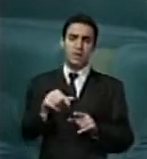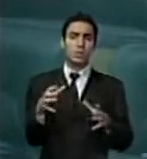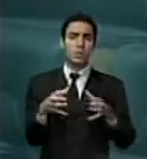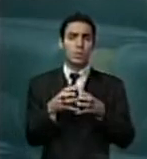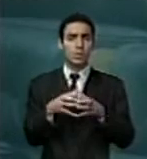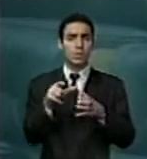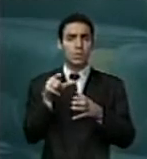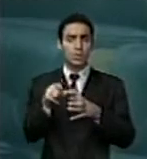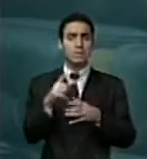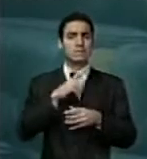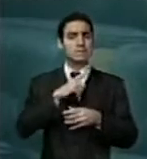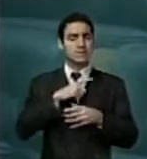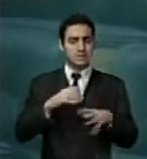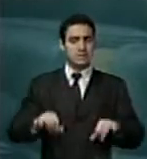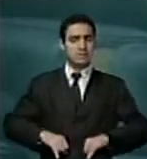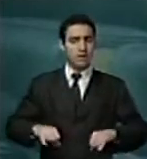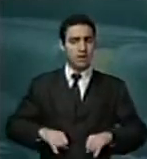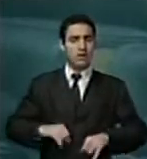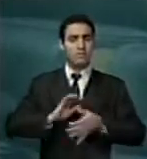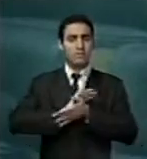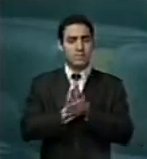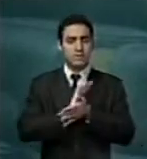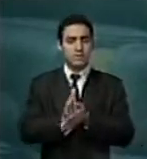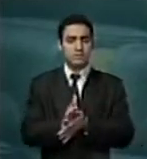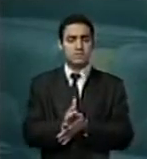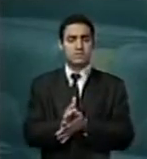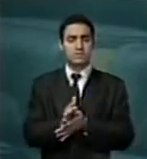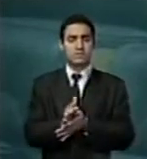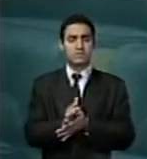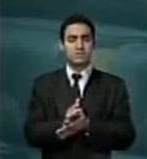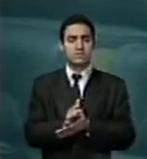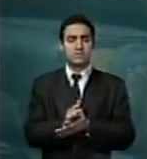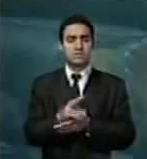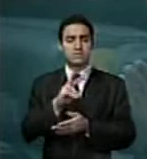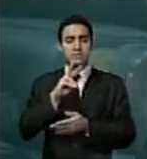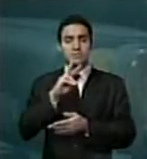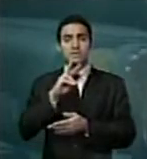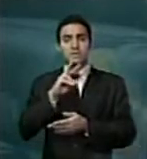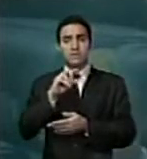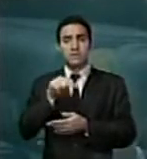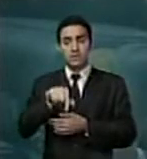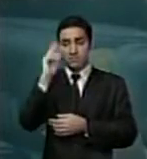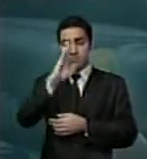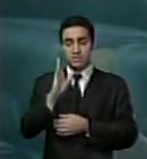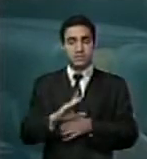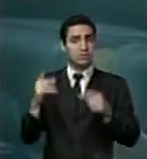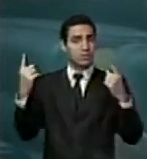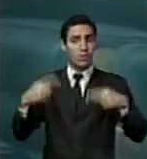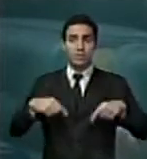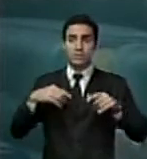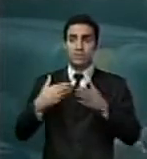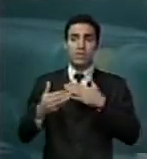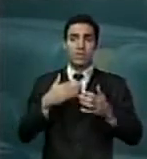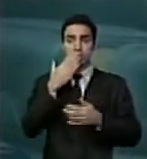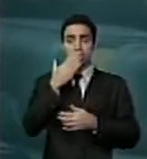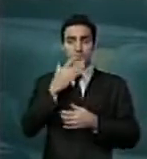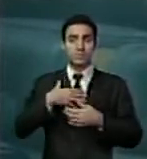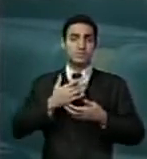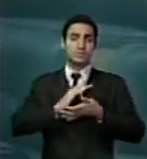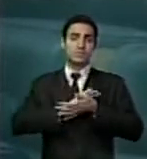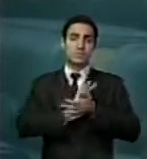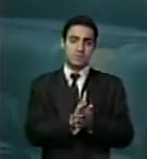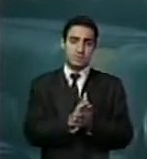tão vítima de preconceito, haveria de se insurgir no Brasil contra todo tipo de preconceito.